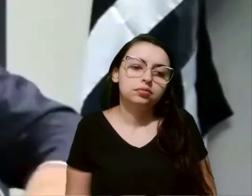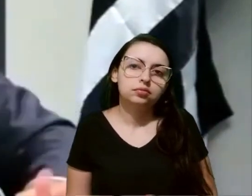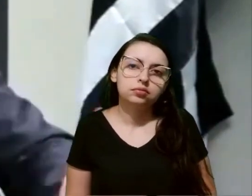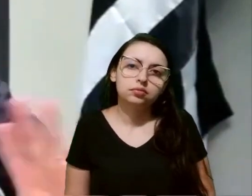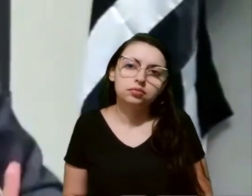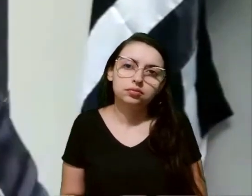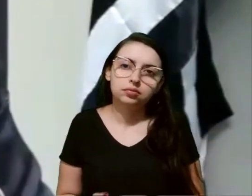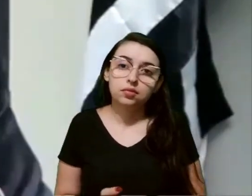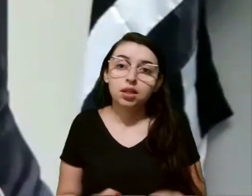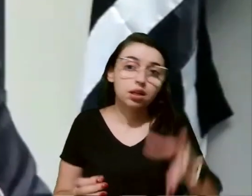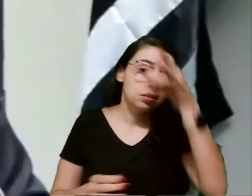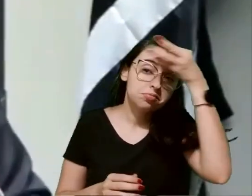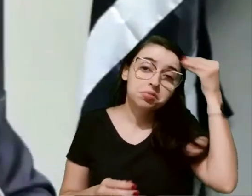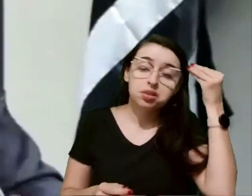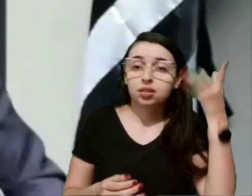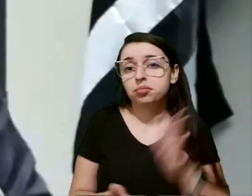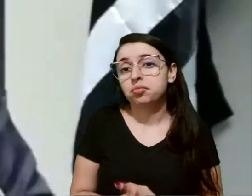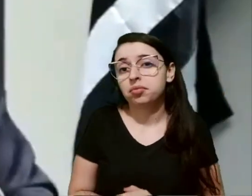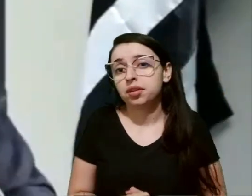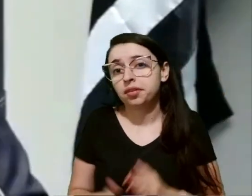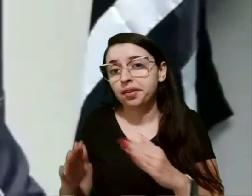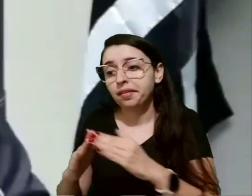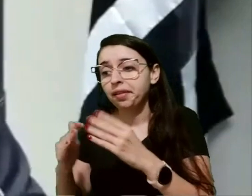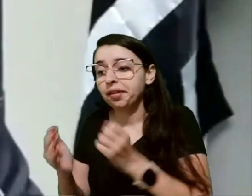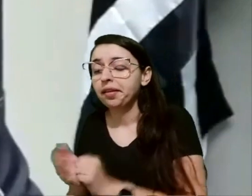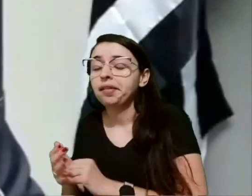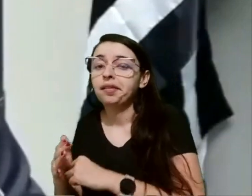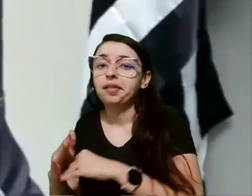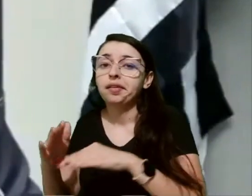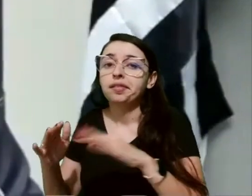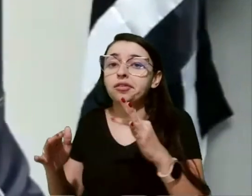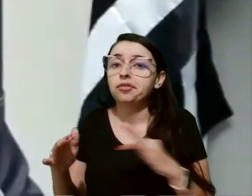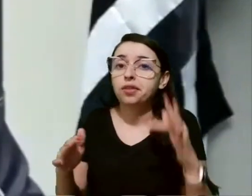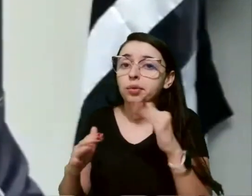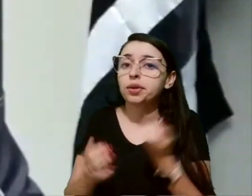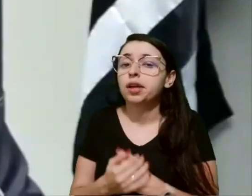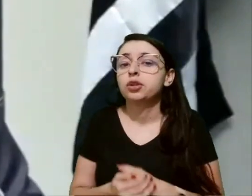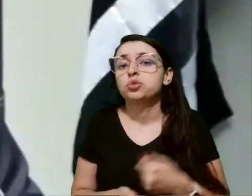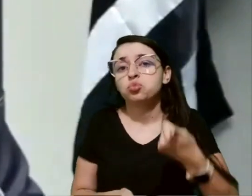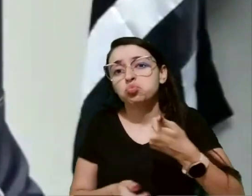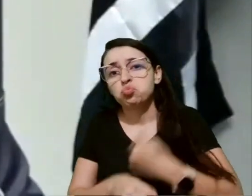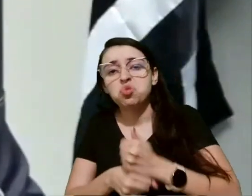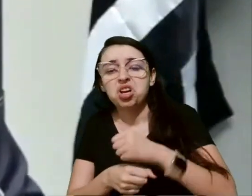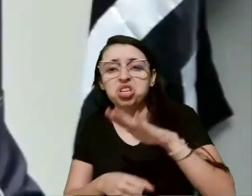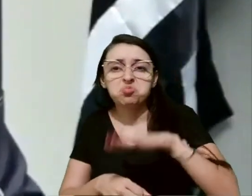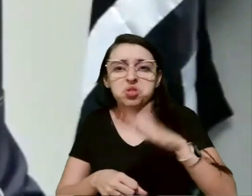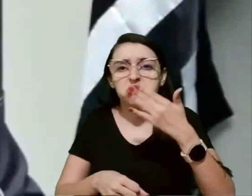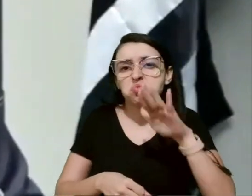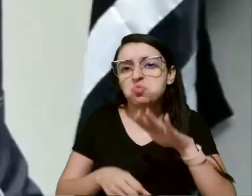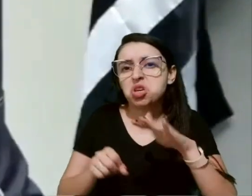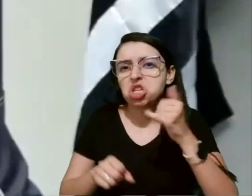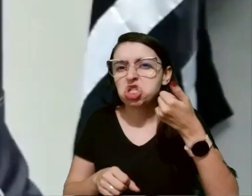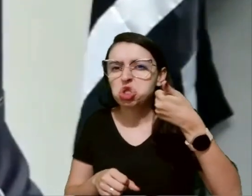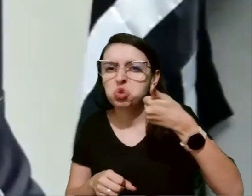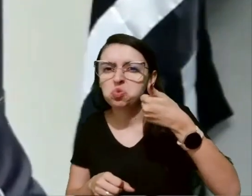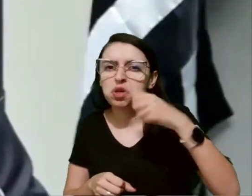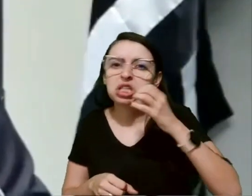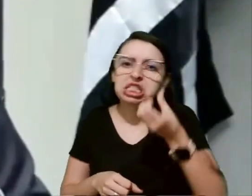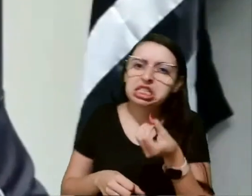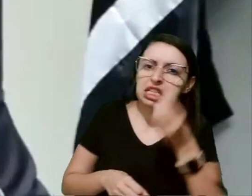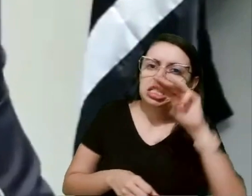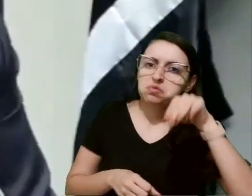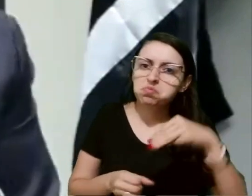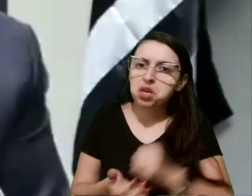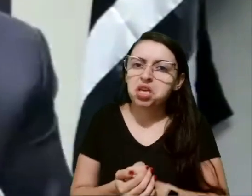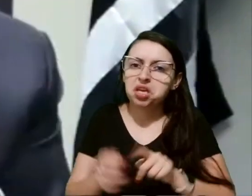caiu num relativo esquecimento, tanto na academia como dentro do tribunal e tal. Aí passou um ano e meio, um dia